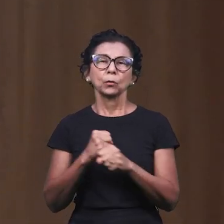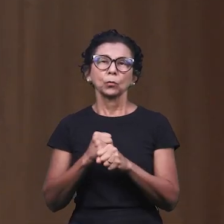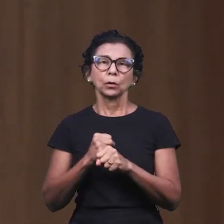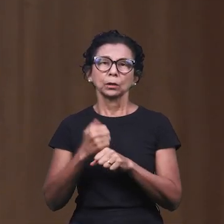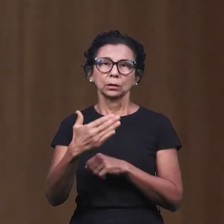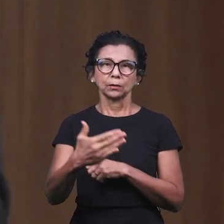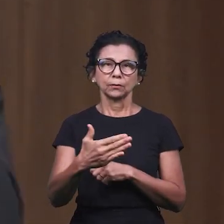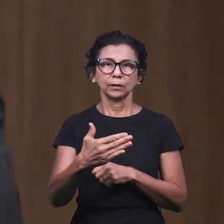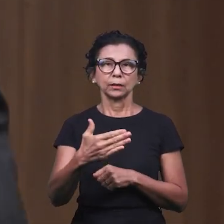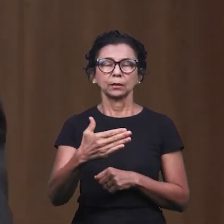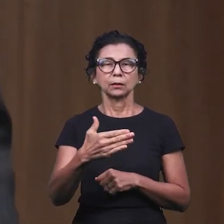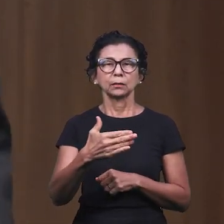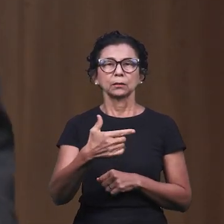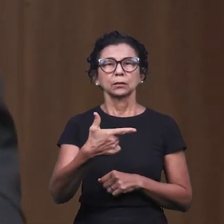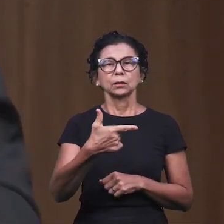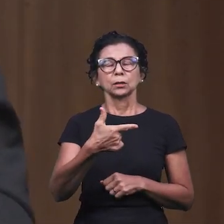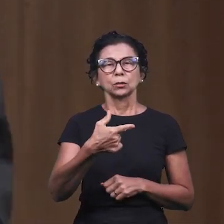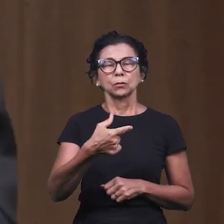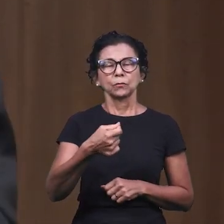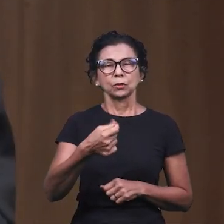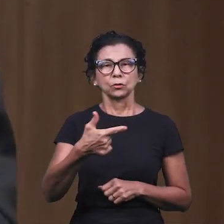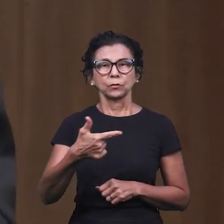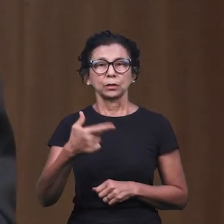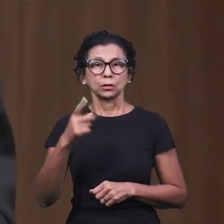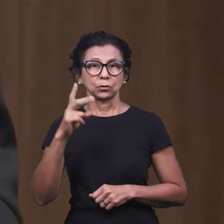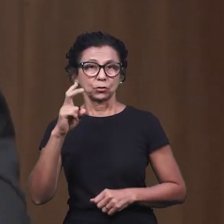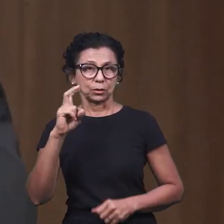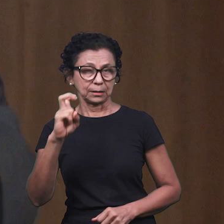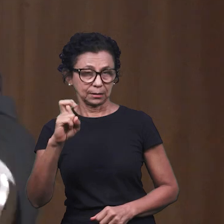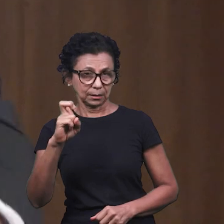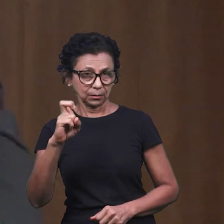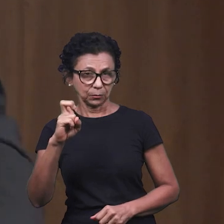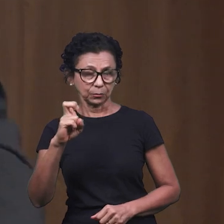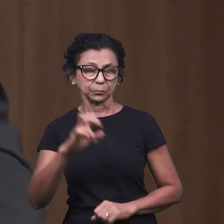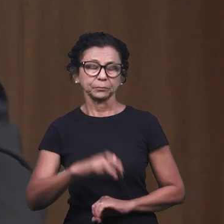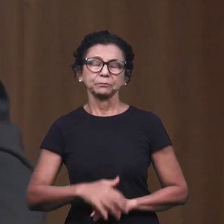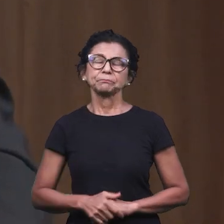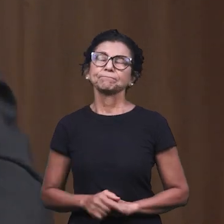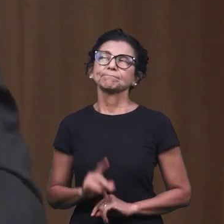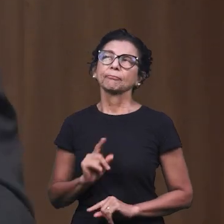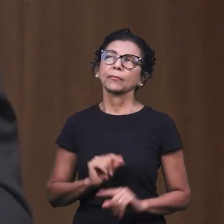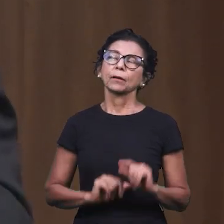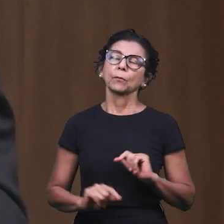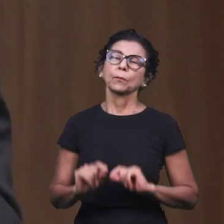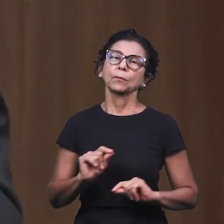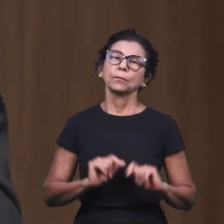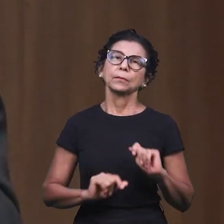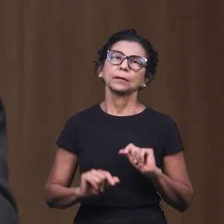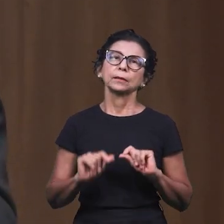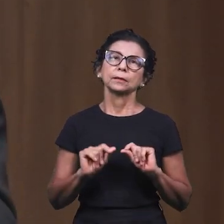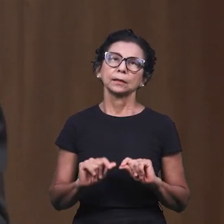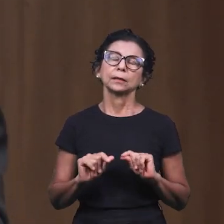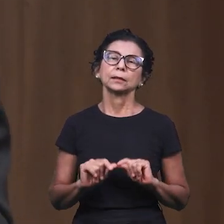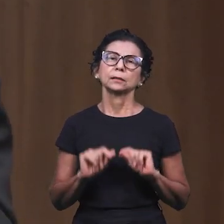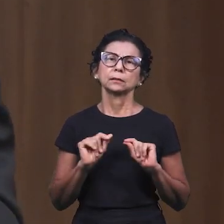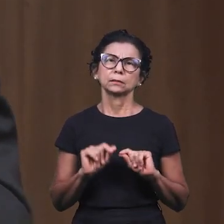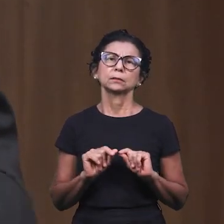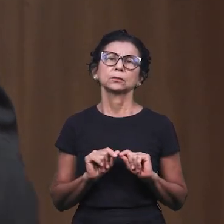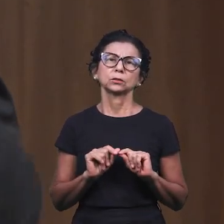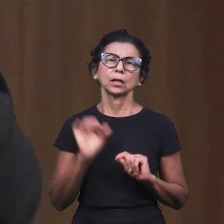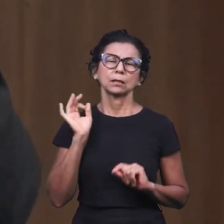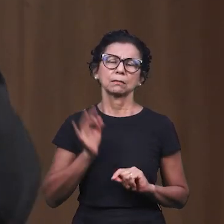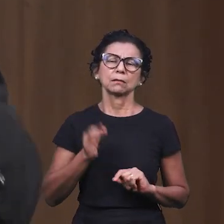conosco as experiências vividas, né? Seja com o livro de Cantares de Salomão, seja com os estudos de